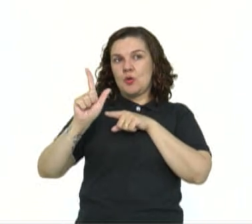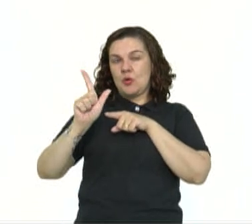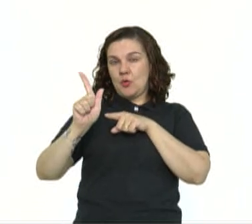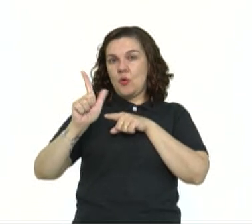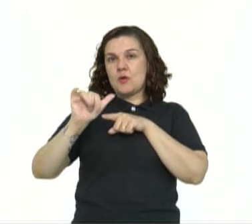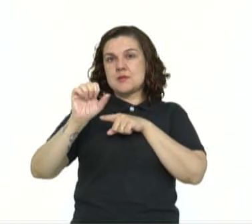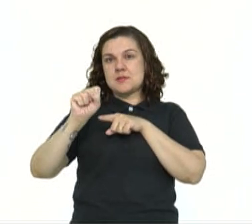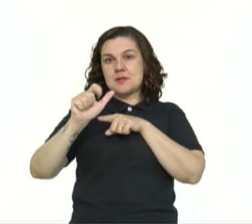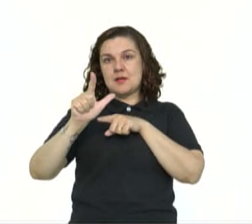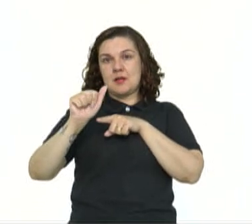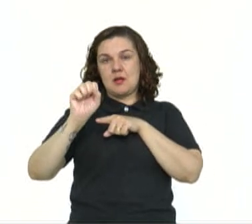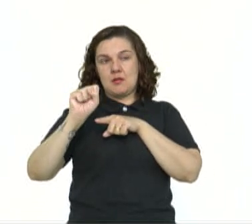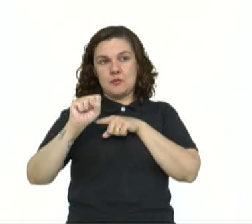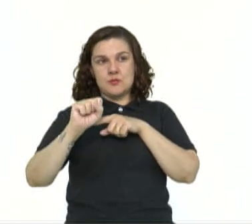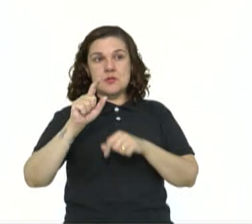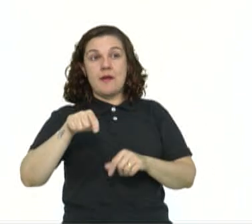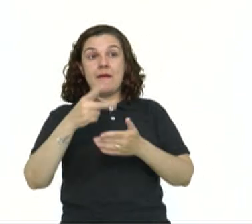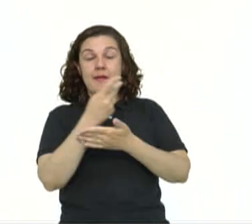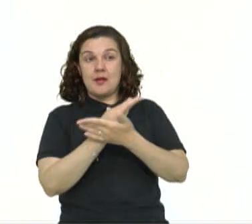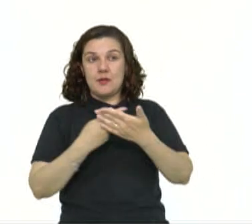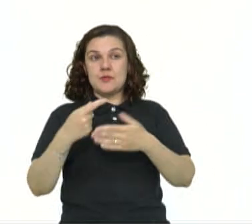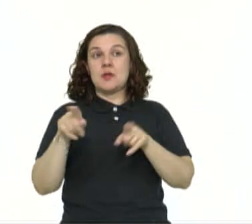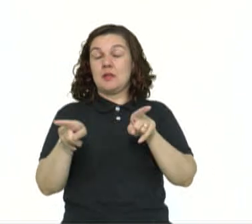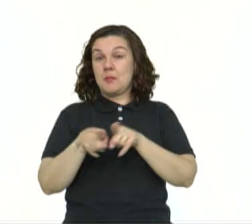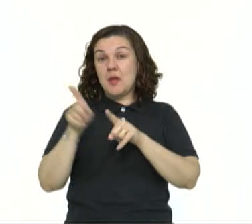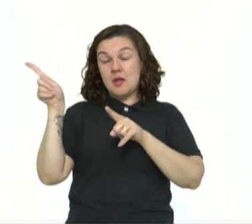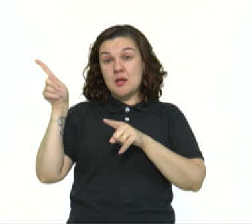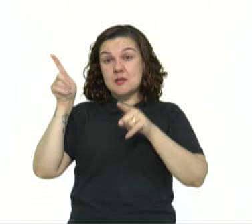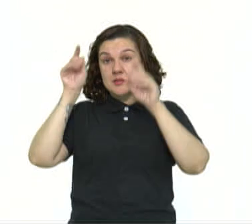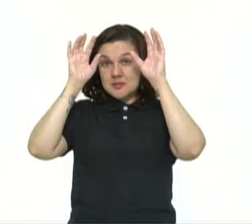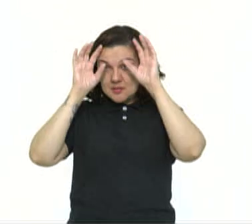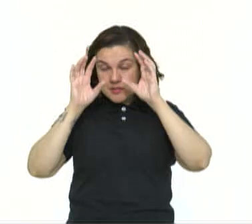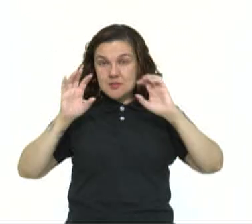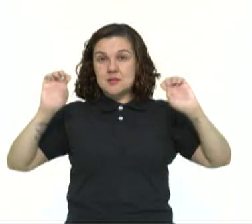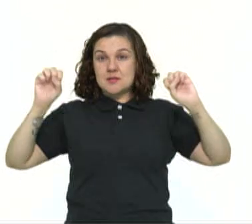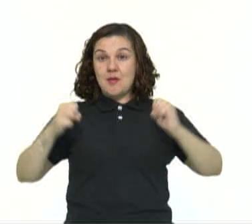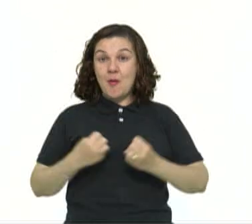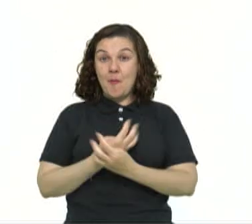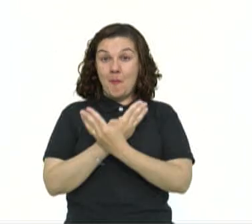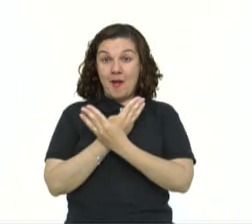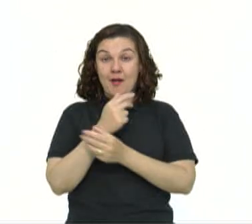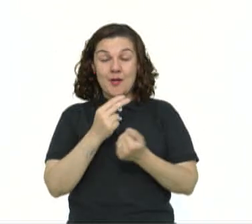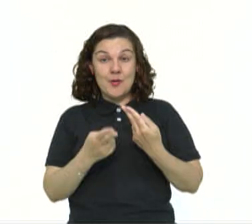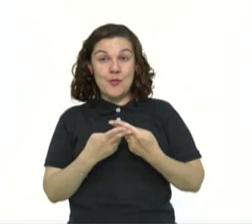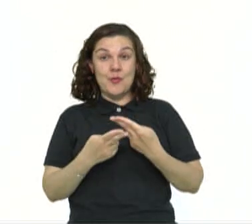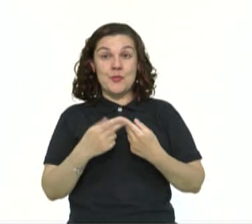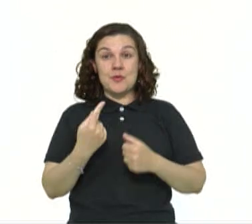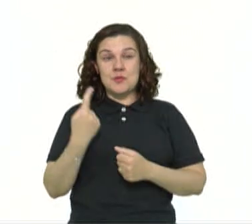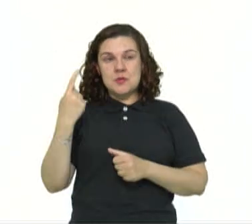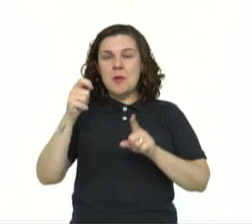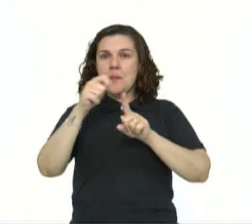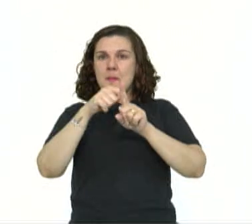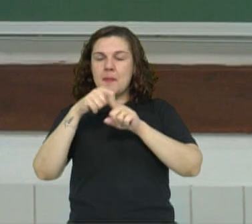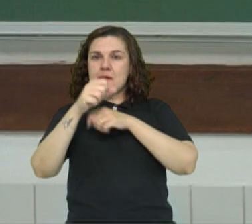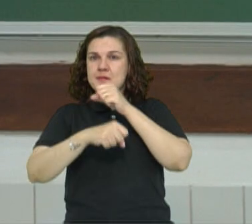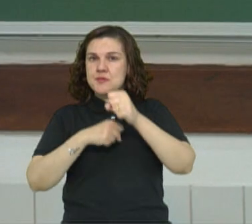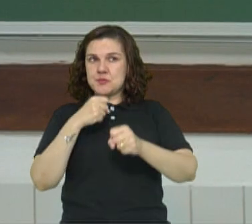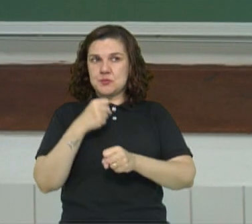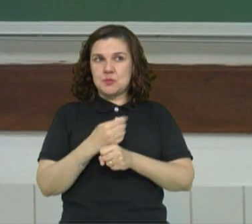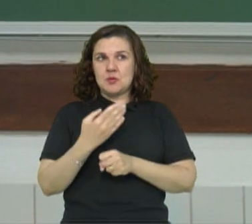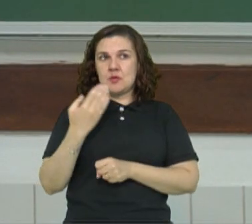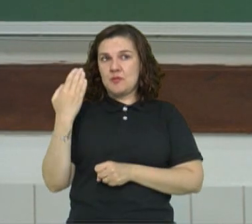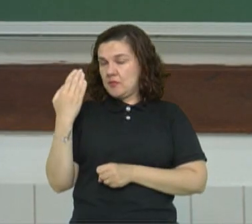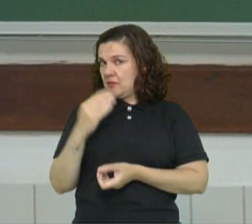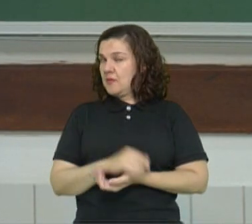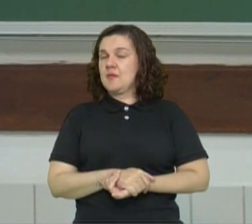loxsilábicos. Então, são os glifos que os maias usavam para o mês do ano, tá? Então,